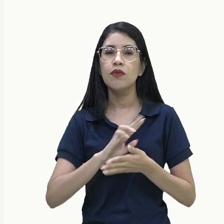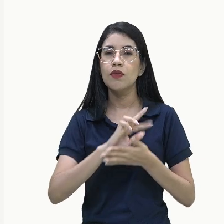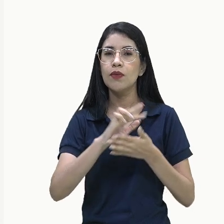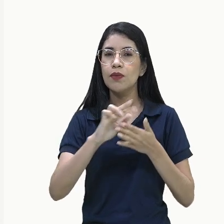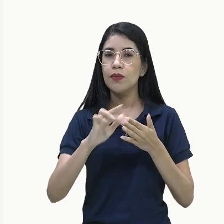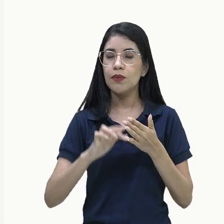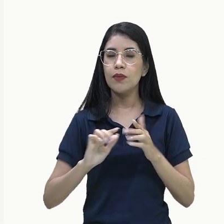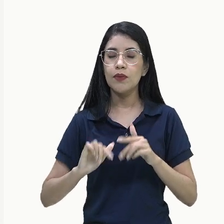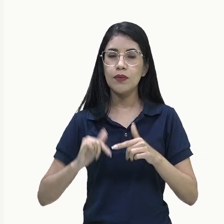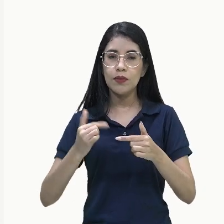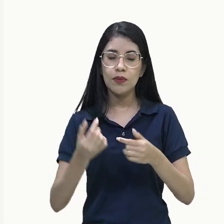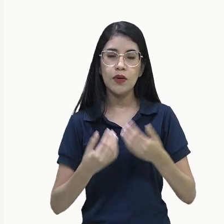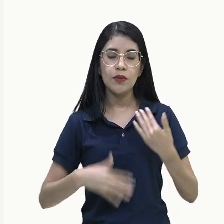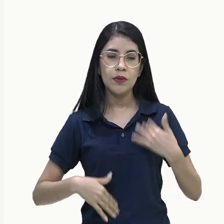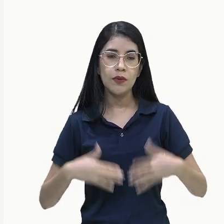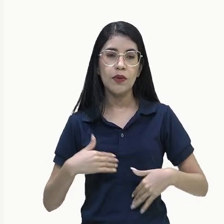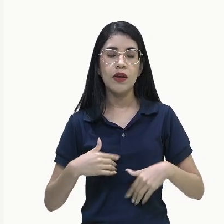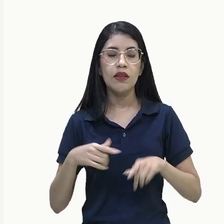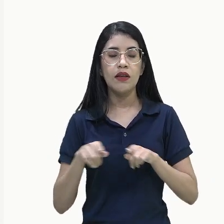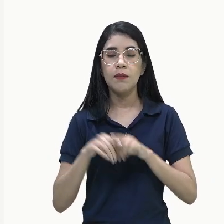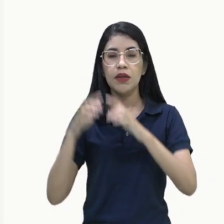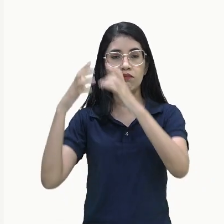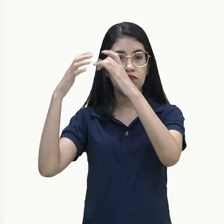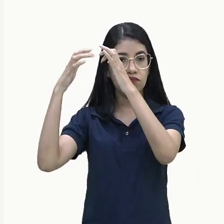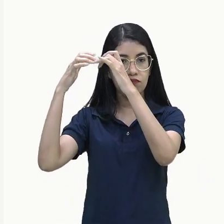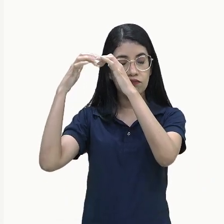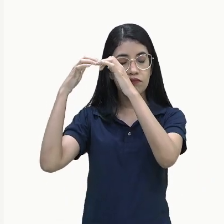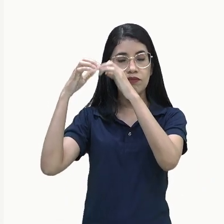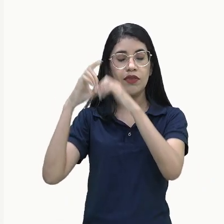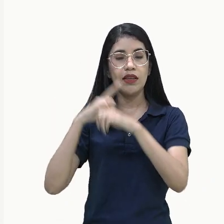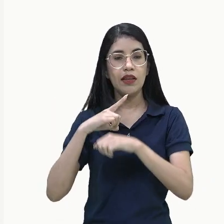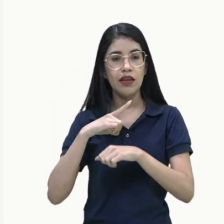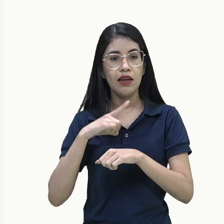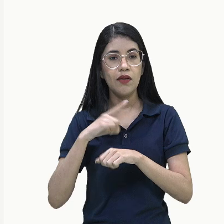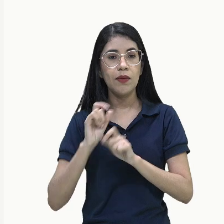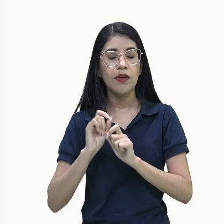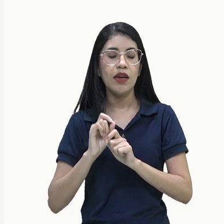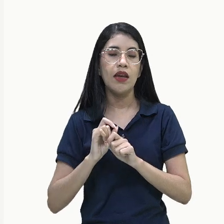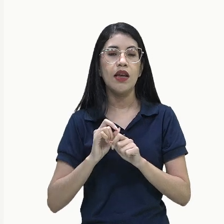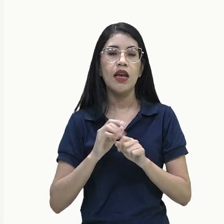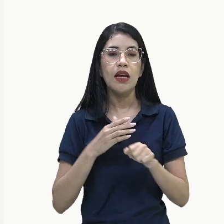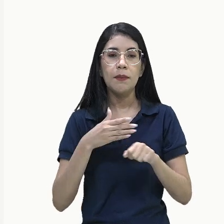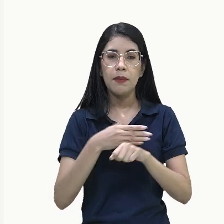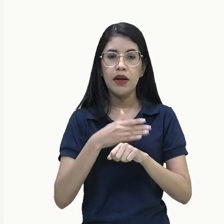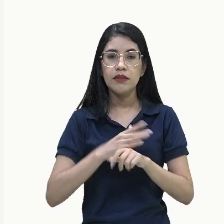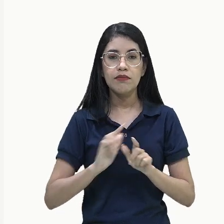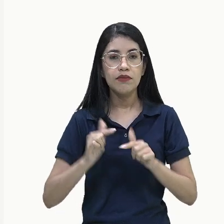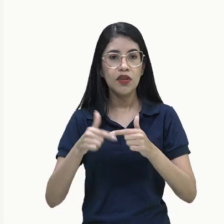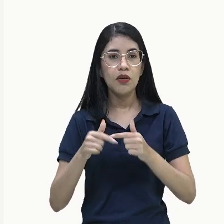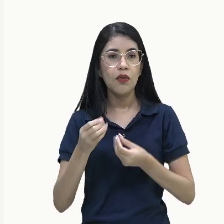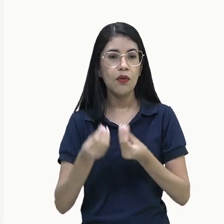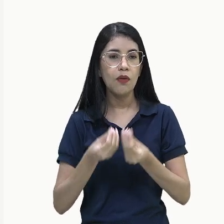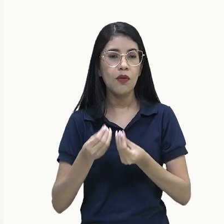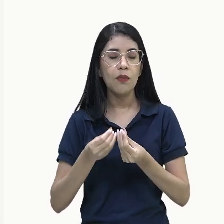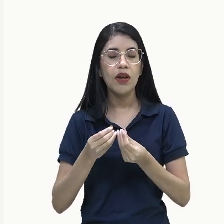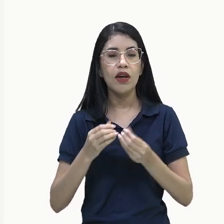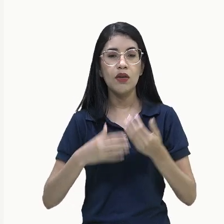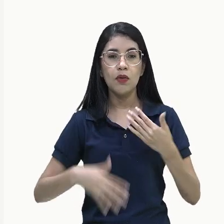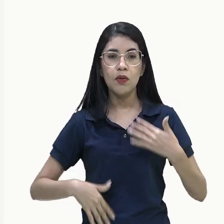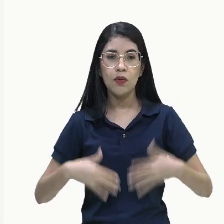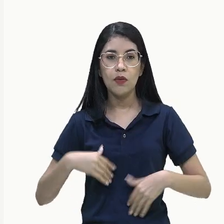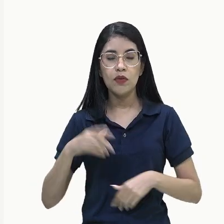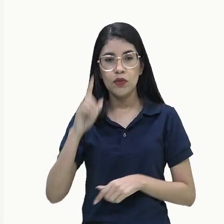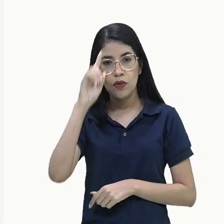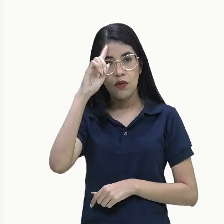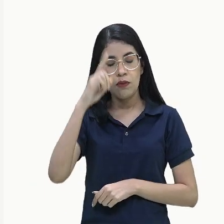funções, porque assim o cérebro, né, ele participa desse processo do comando geral do nosso corpo,